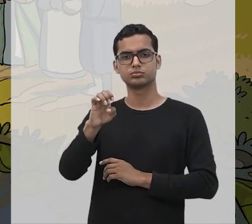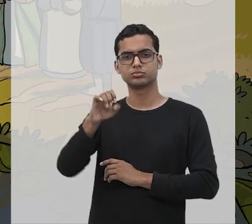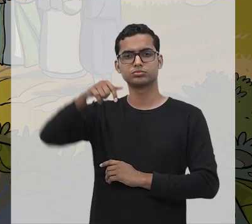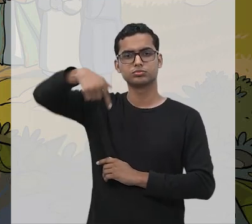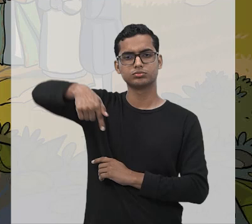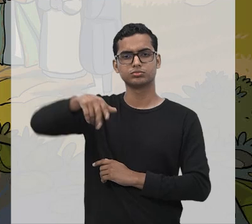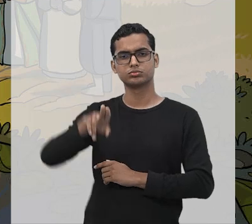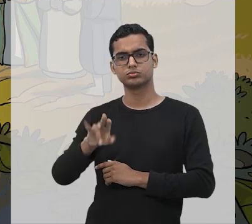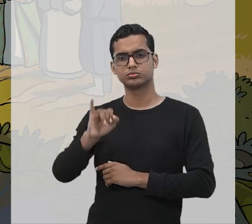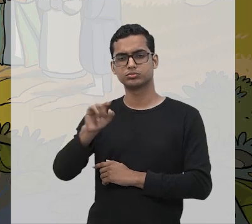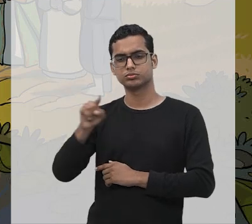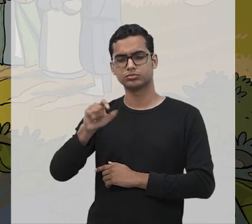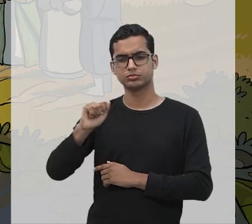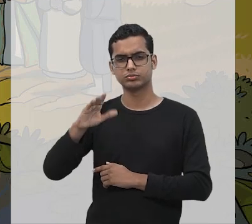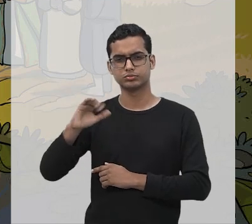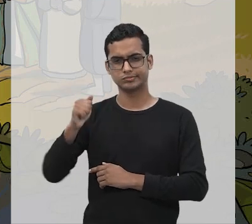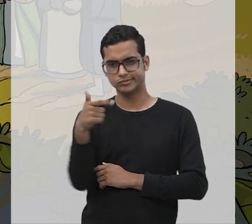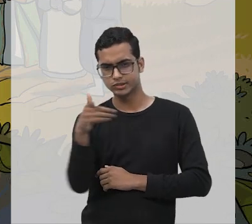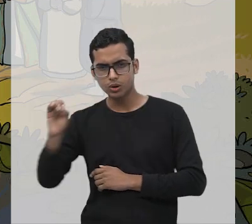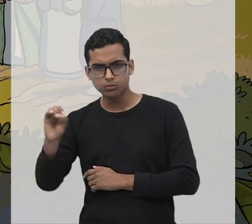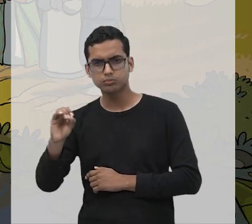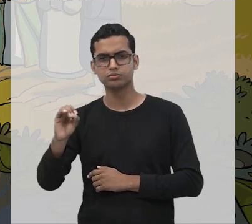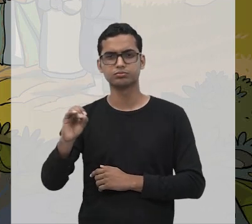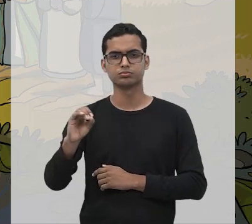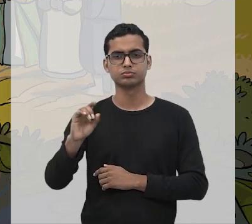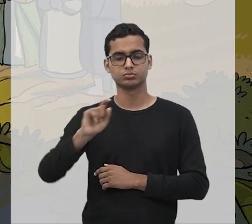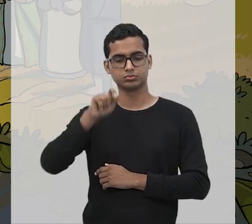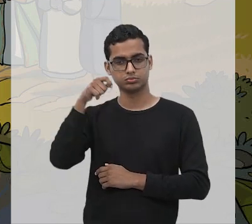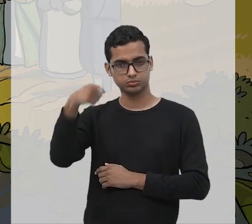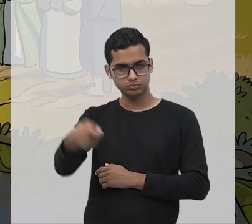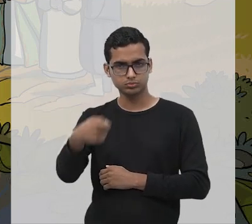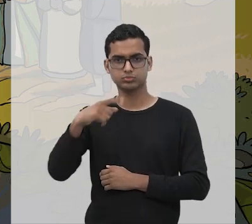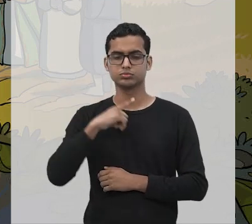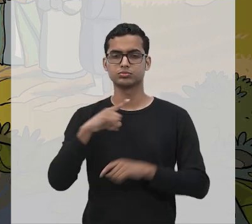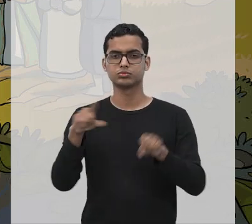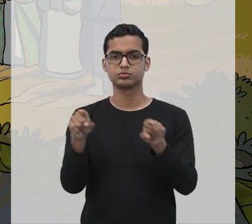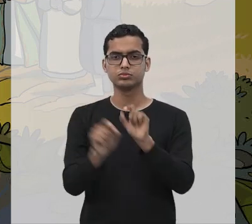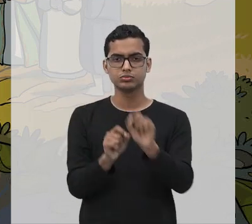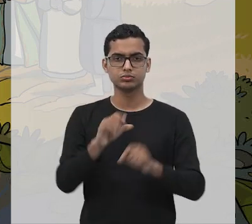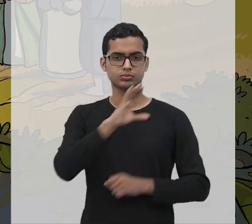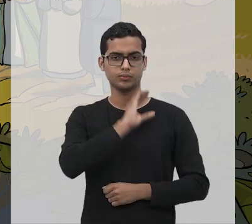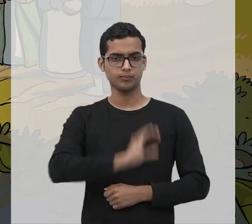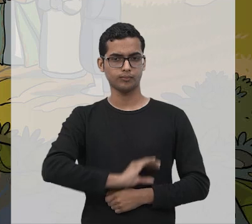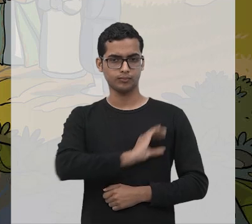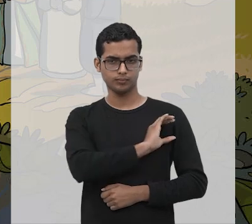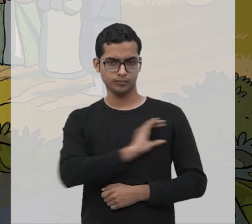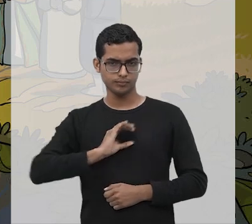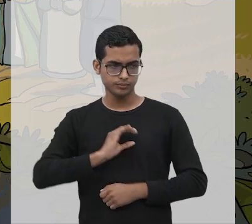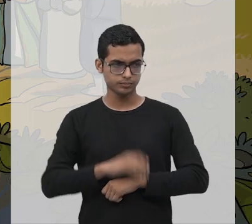indígenas. Chamado de teatro da catequese, essa forma de expressão, ela utilizava